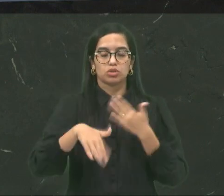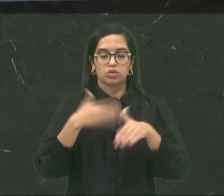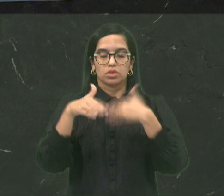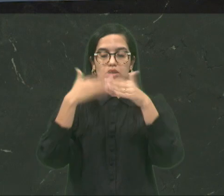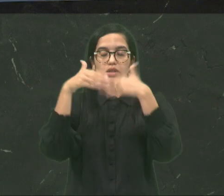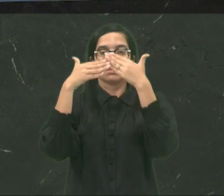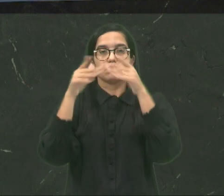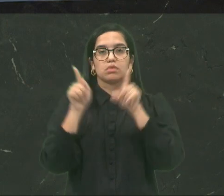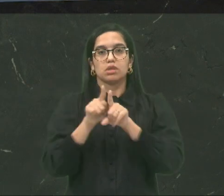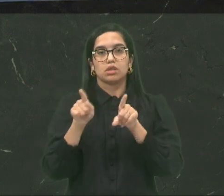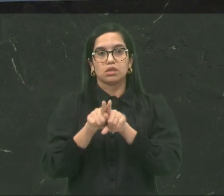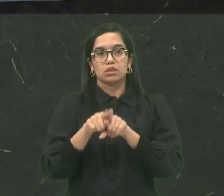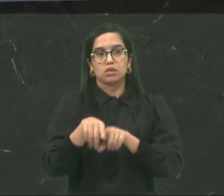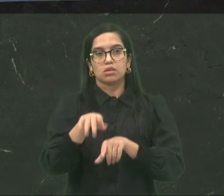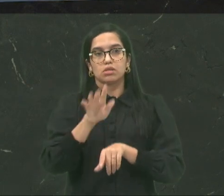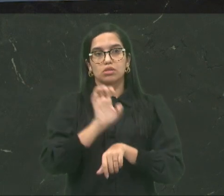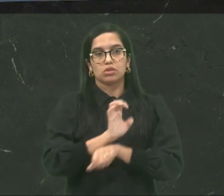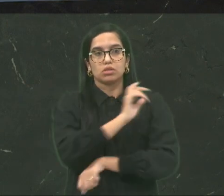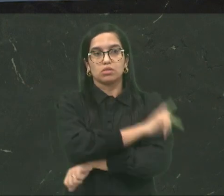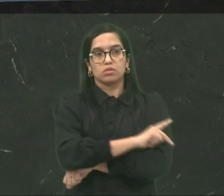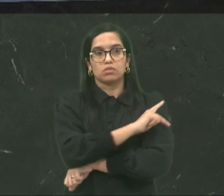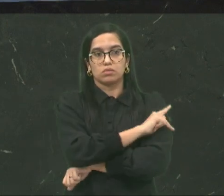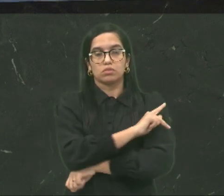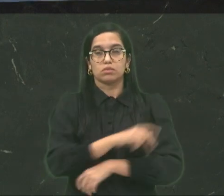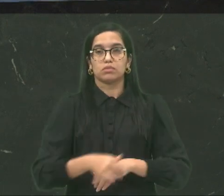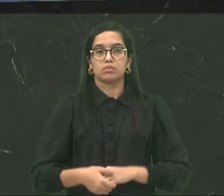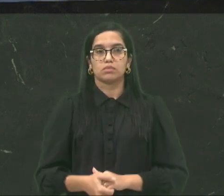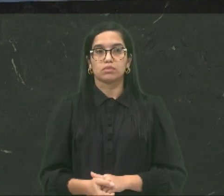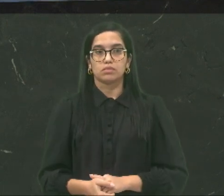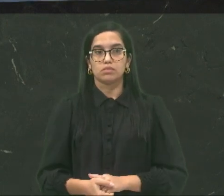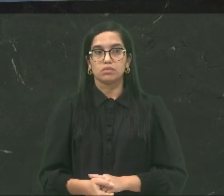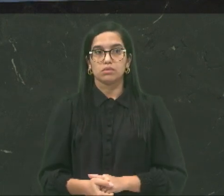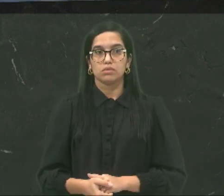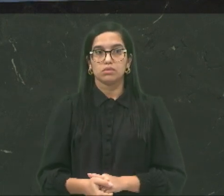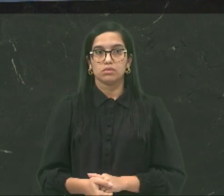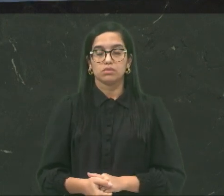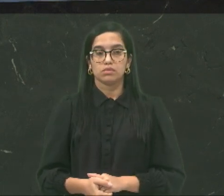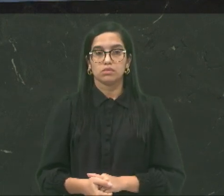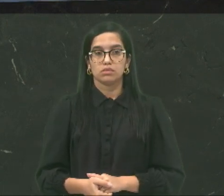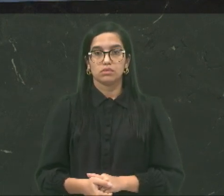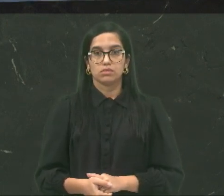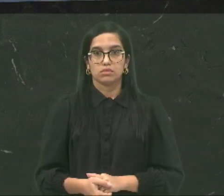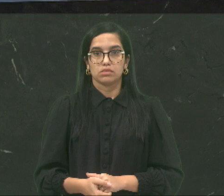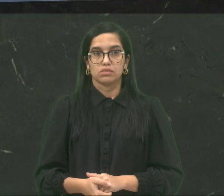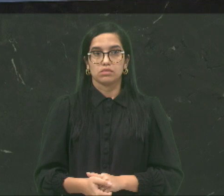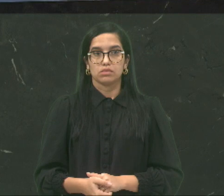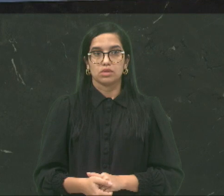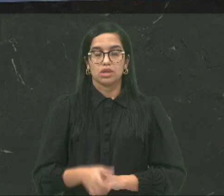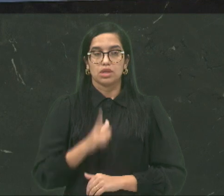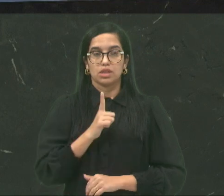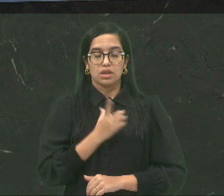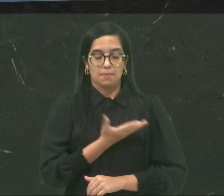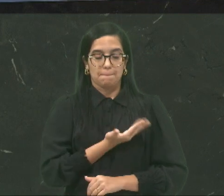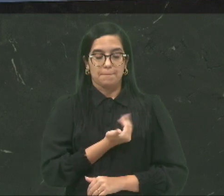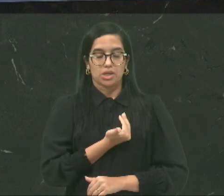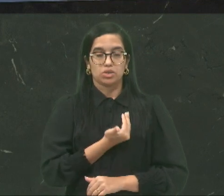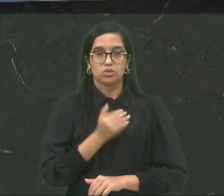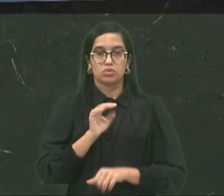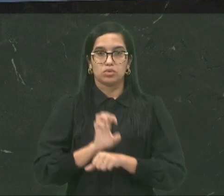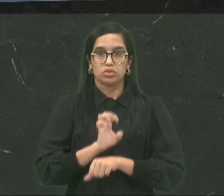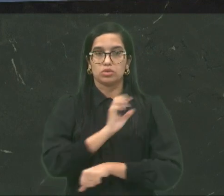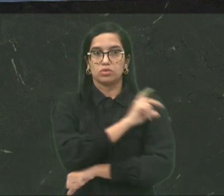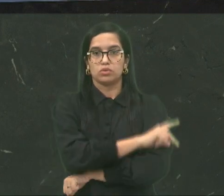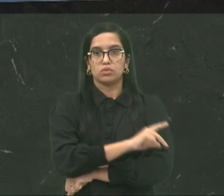e desenvolvimento do Estado do Piauí. Sua dedicação é movida por esta paixão pelo Estado e